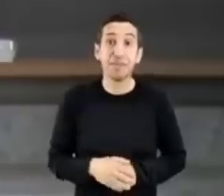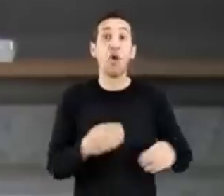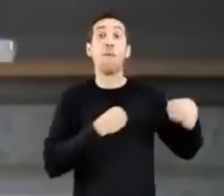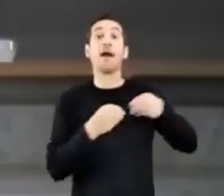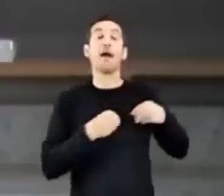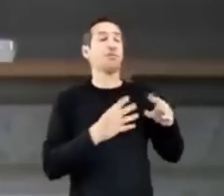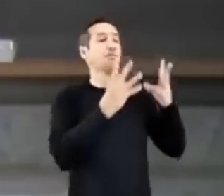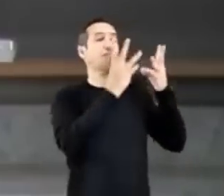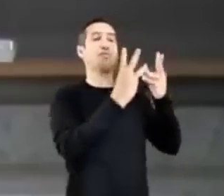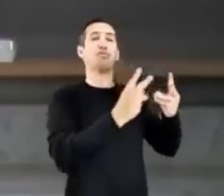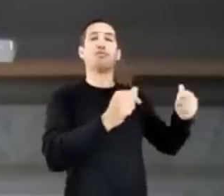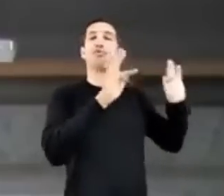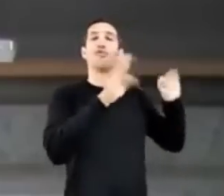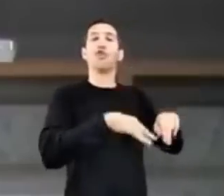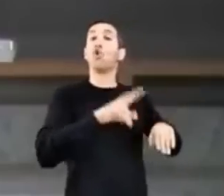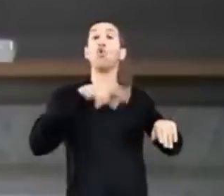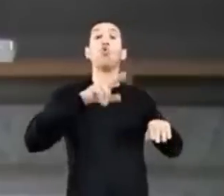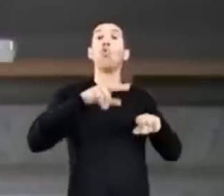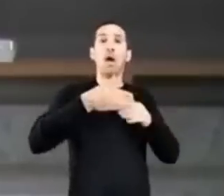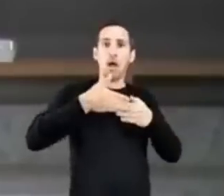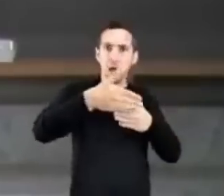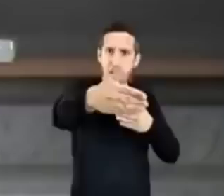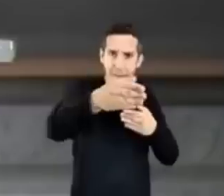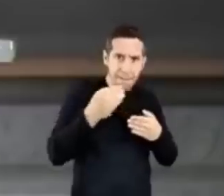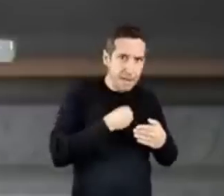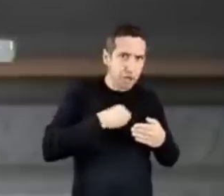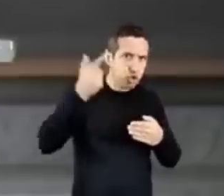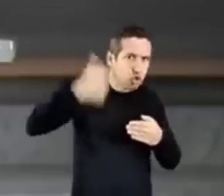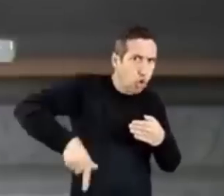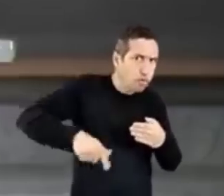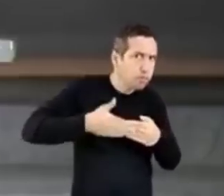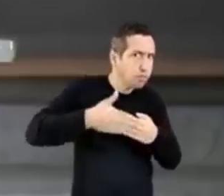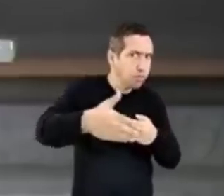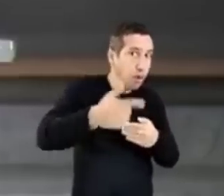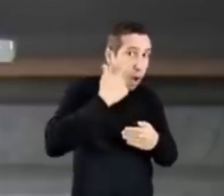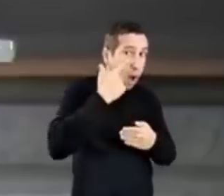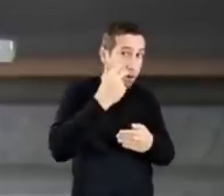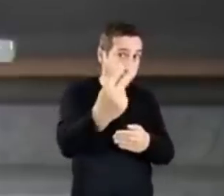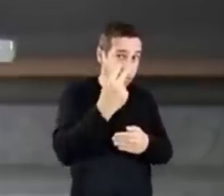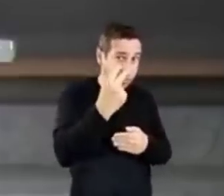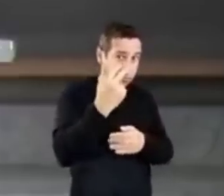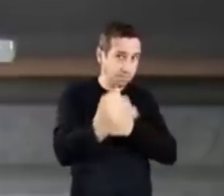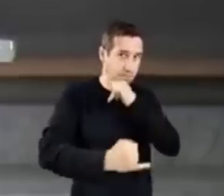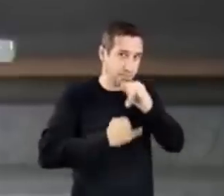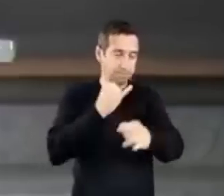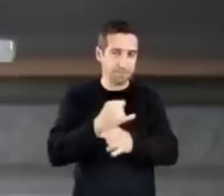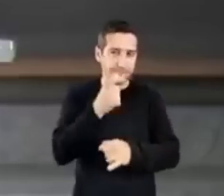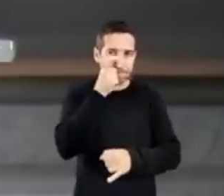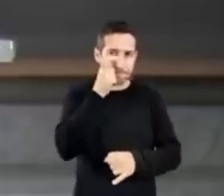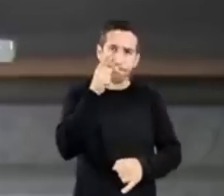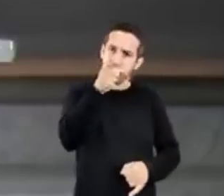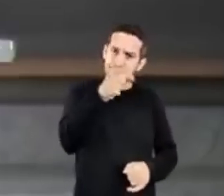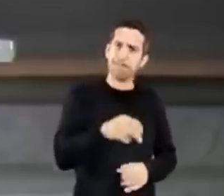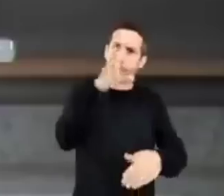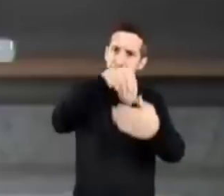nunca mais haverá pecado a atenção você que está vendo a gente pela internet atenção você está em casa